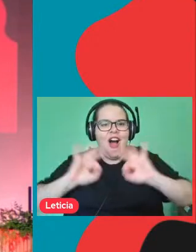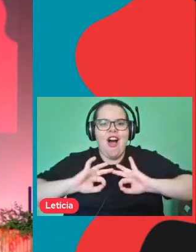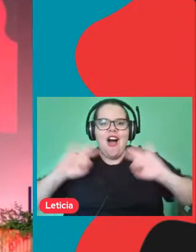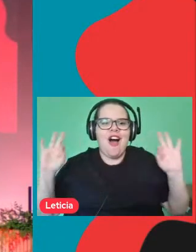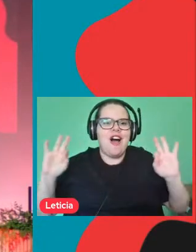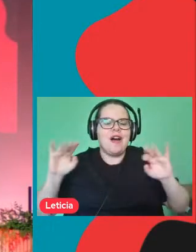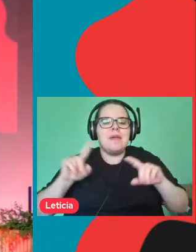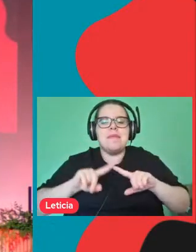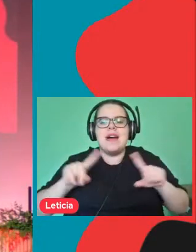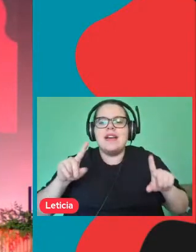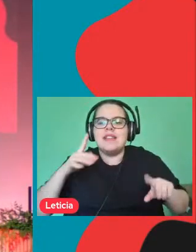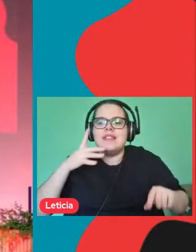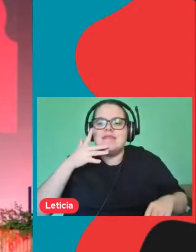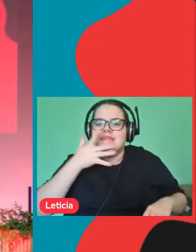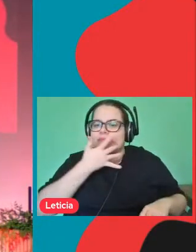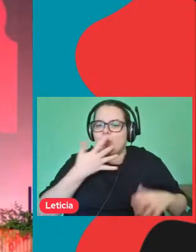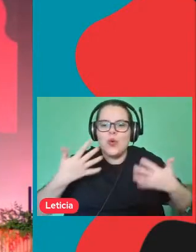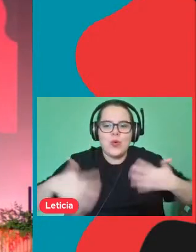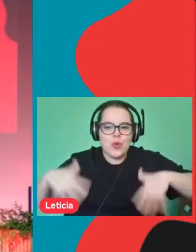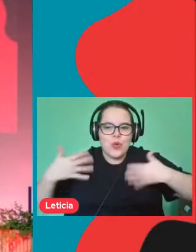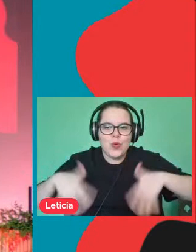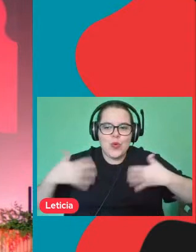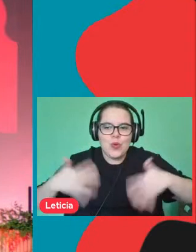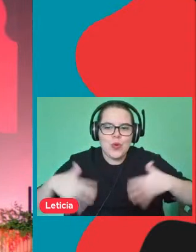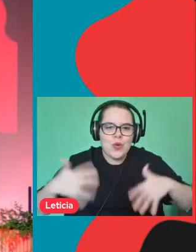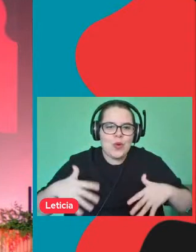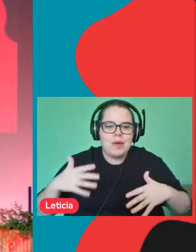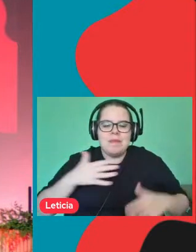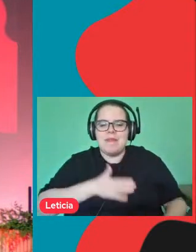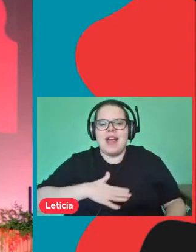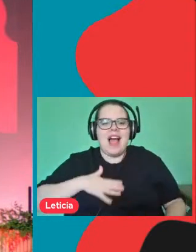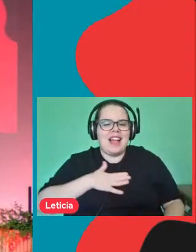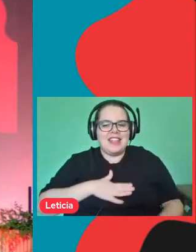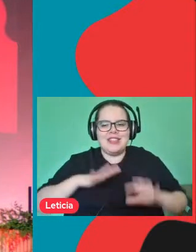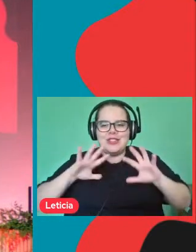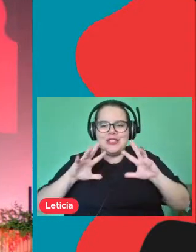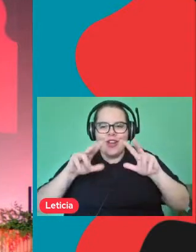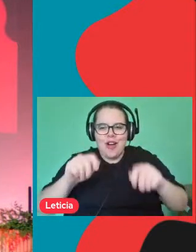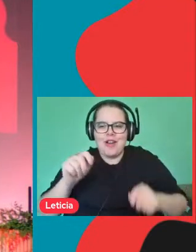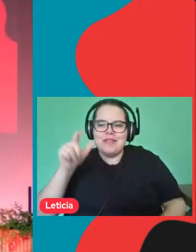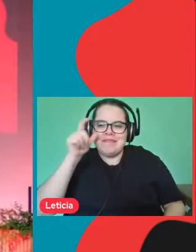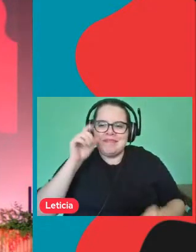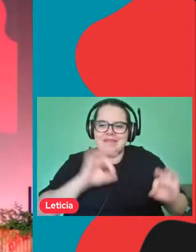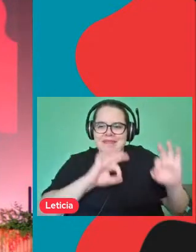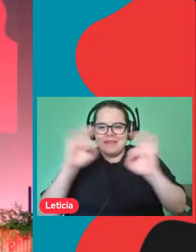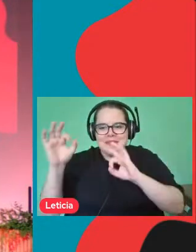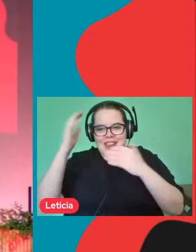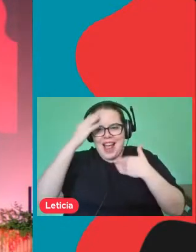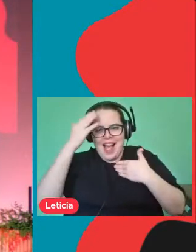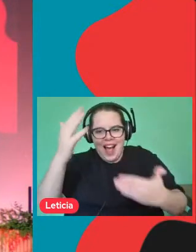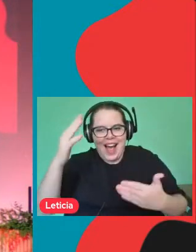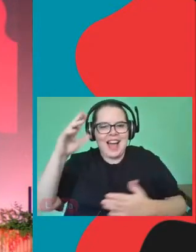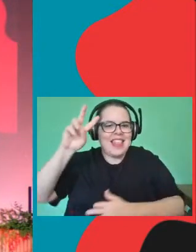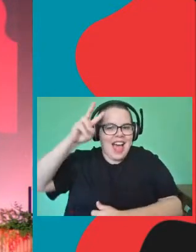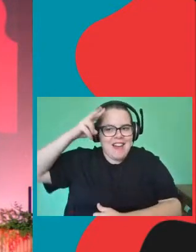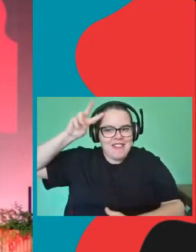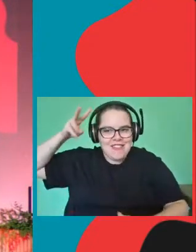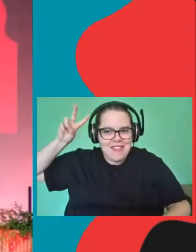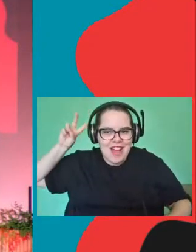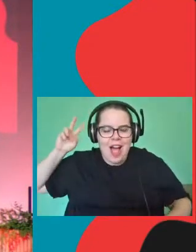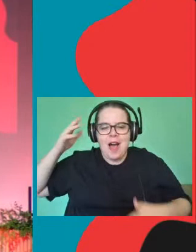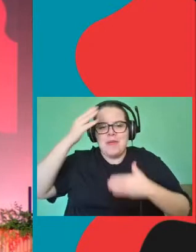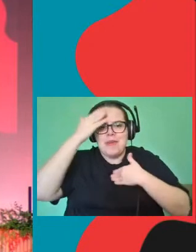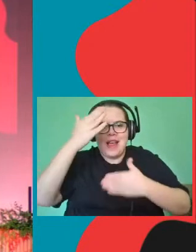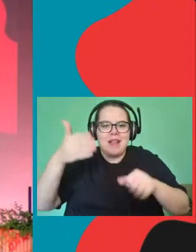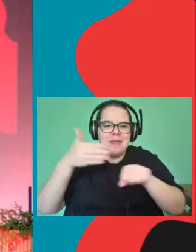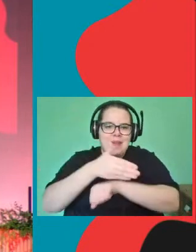Mas que delícia de evento. Prazer enorme ter todos vocês assistindo. Obrigada, Val, por ter ajudado aqui, né? Por ter